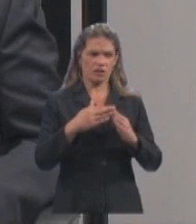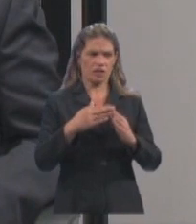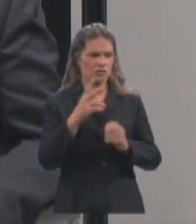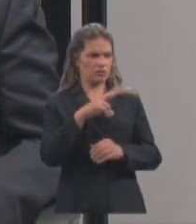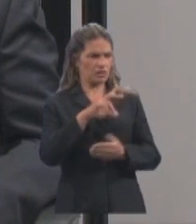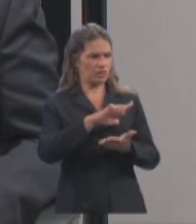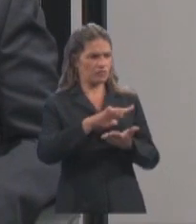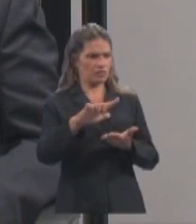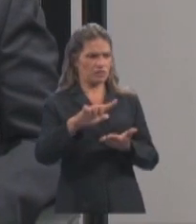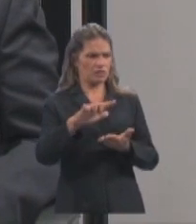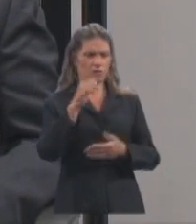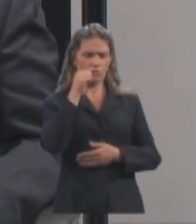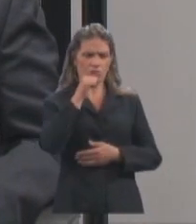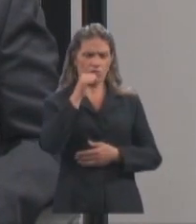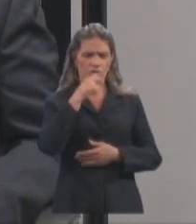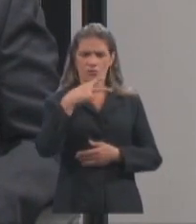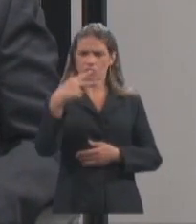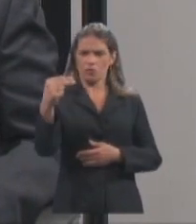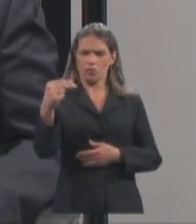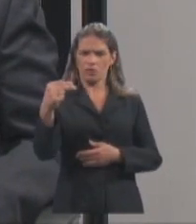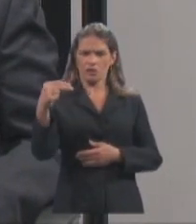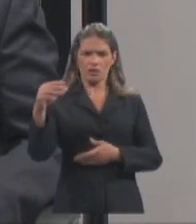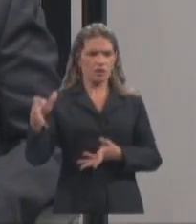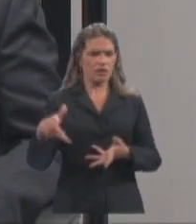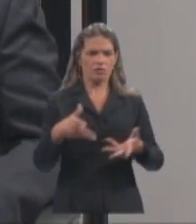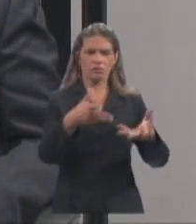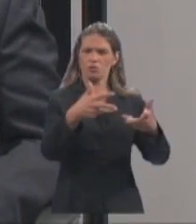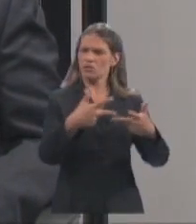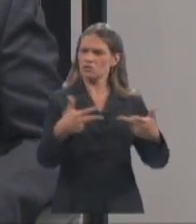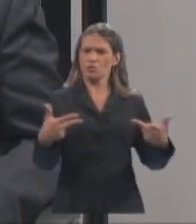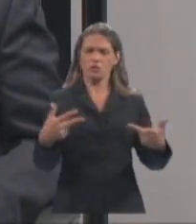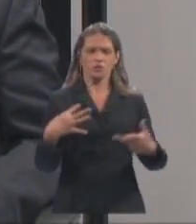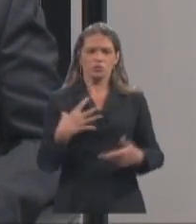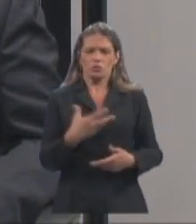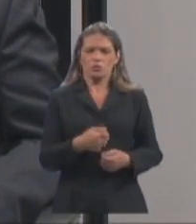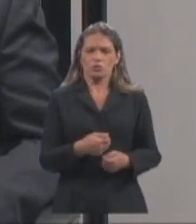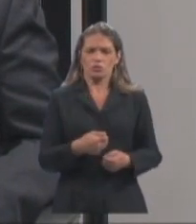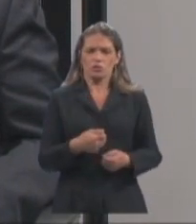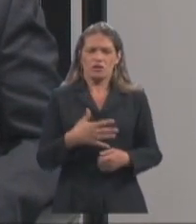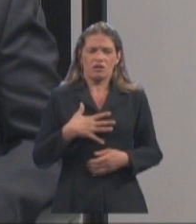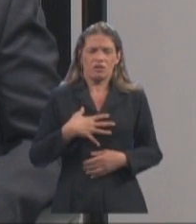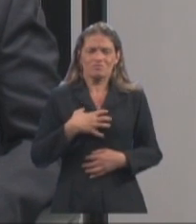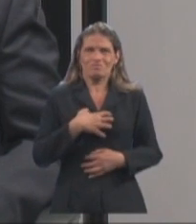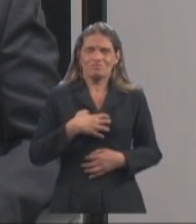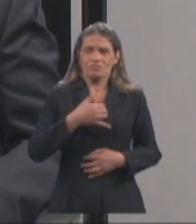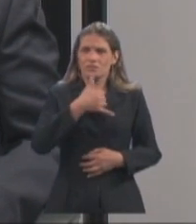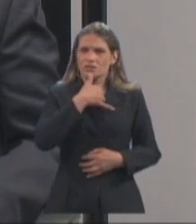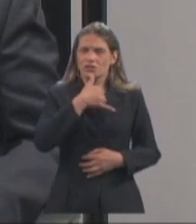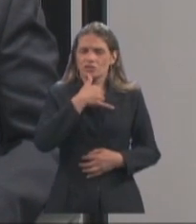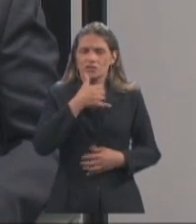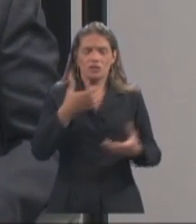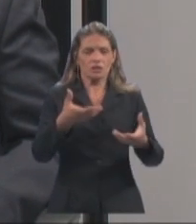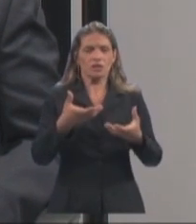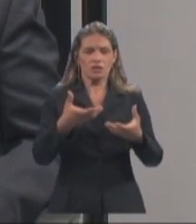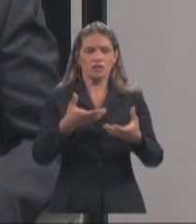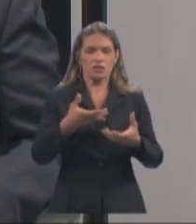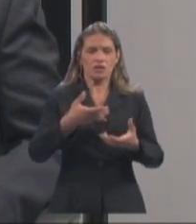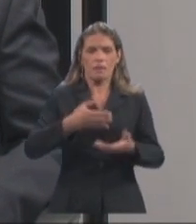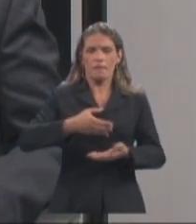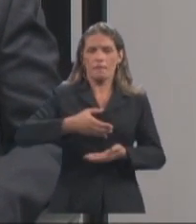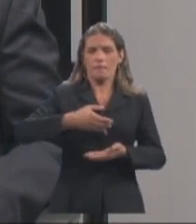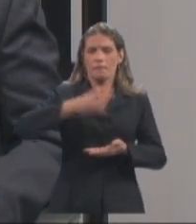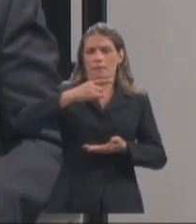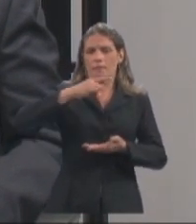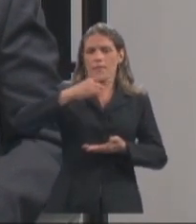casa tava vazia a minha mulher foi embora e levou tudo que eu tinha eu fiquei numa tristeza tal que eu queria beber para